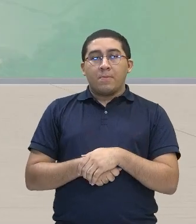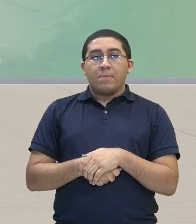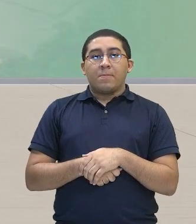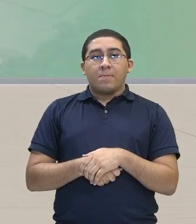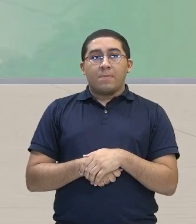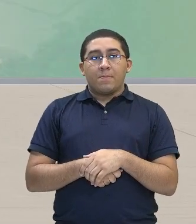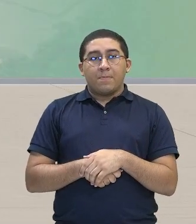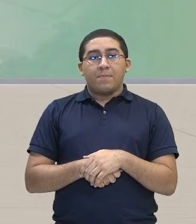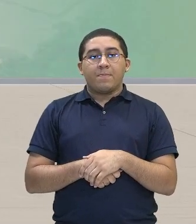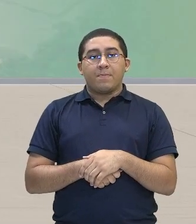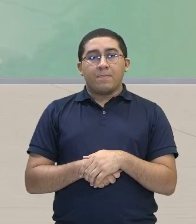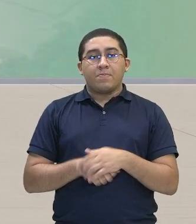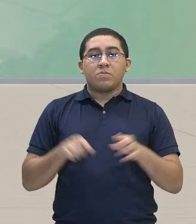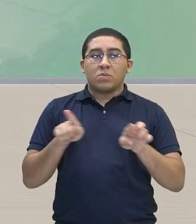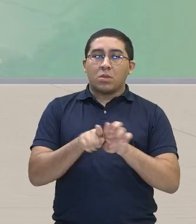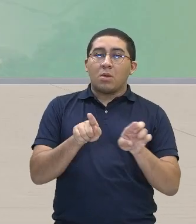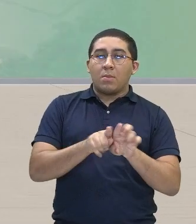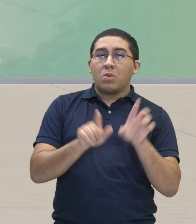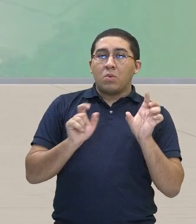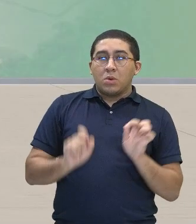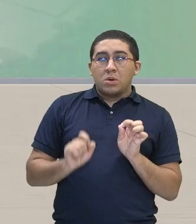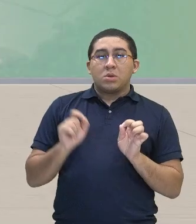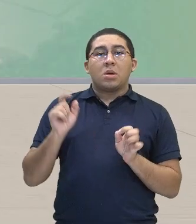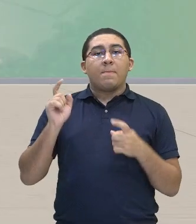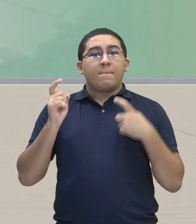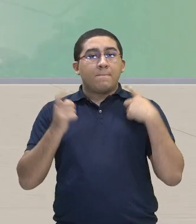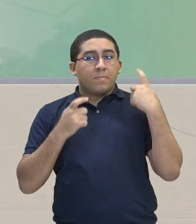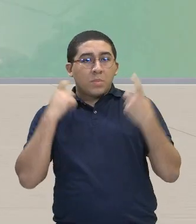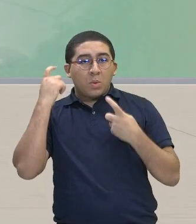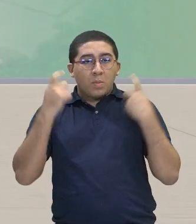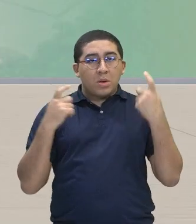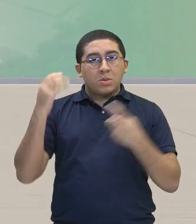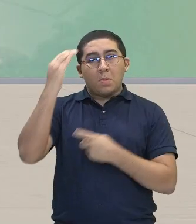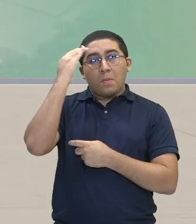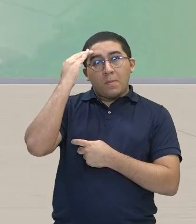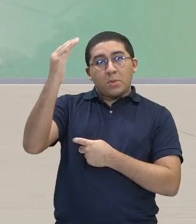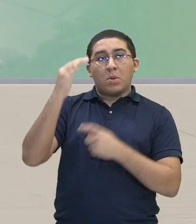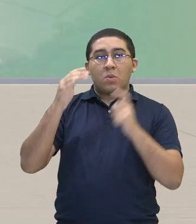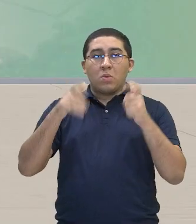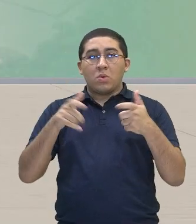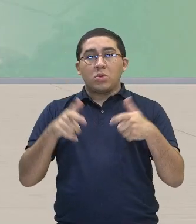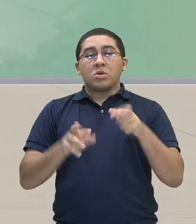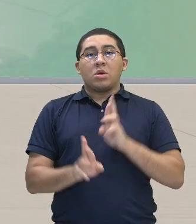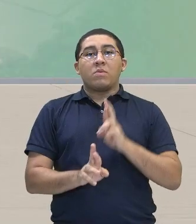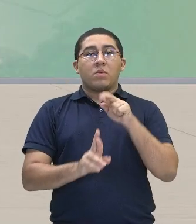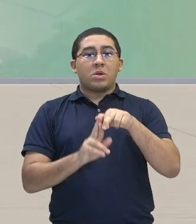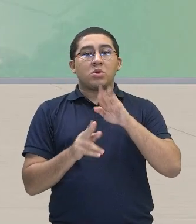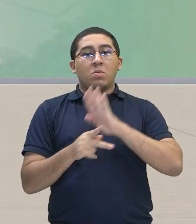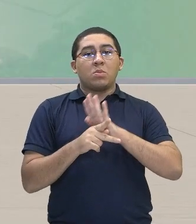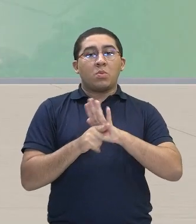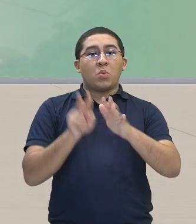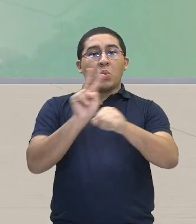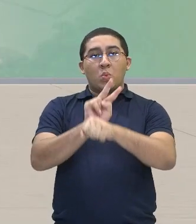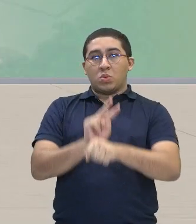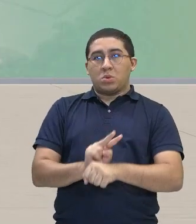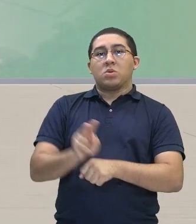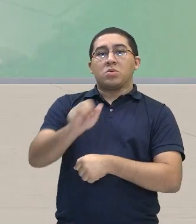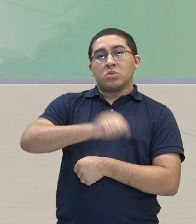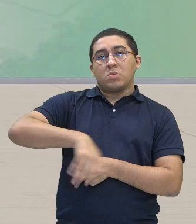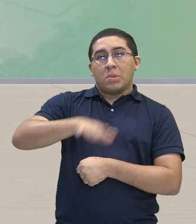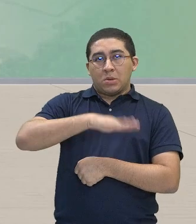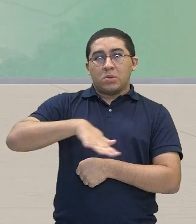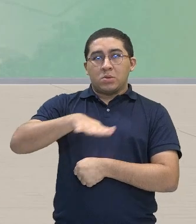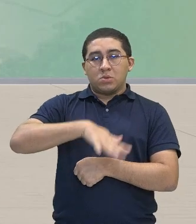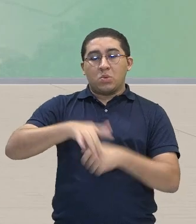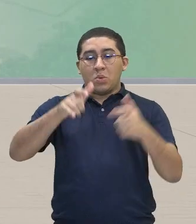nacional, também vai haver a preocupação maior em relação à preservação